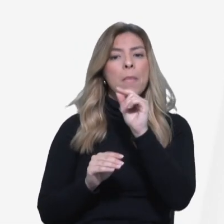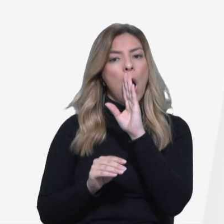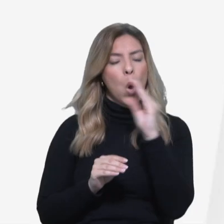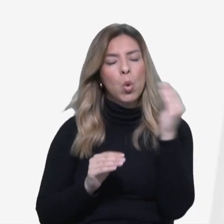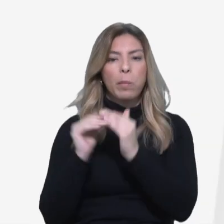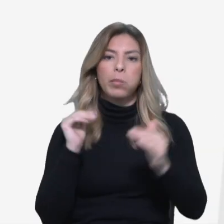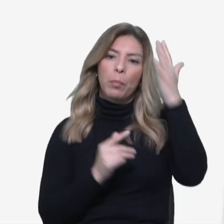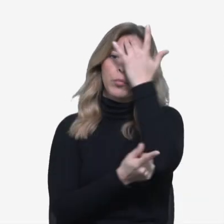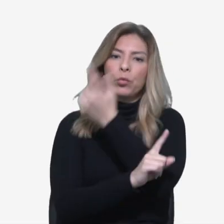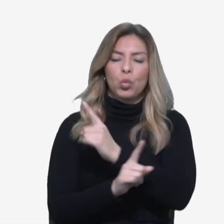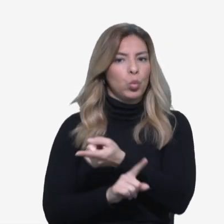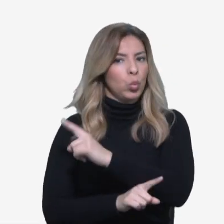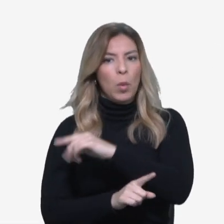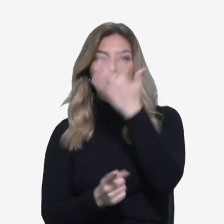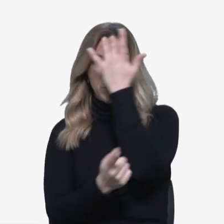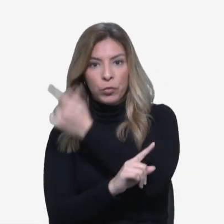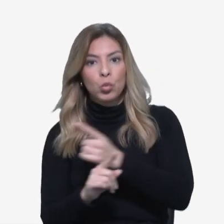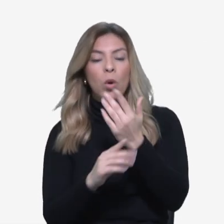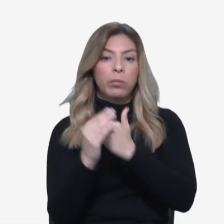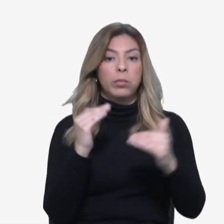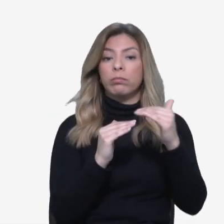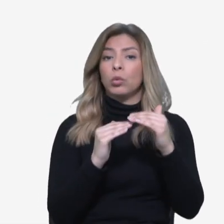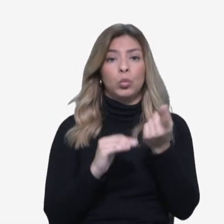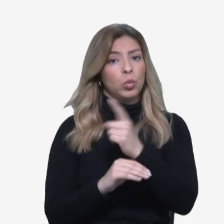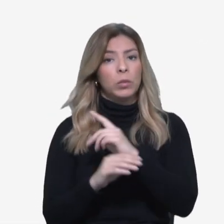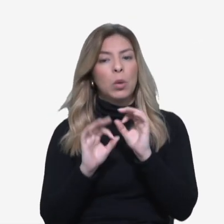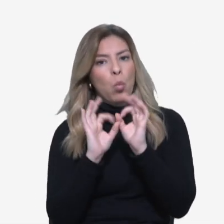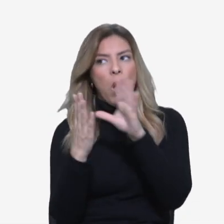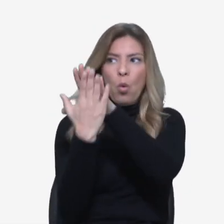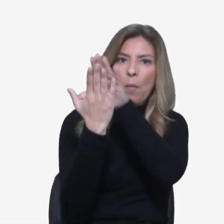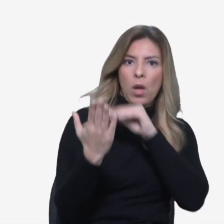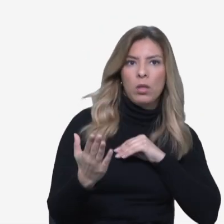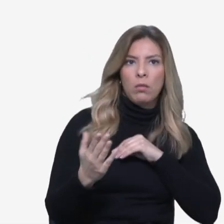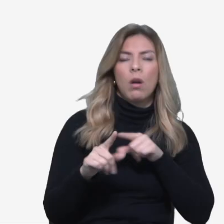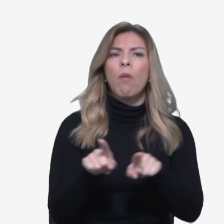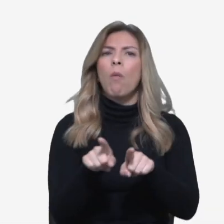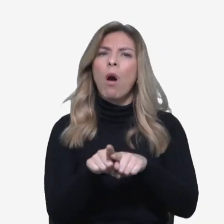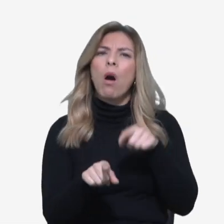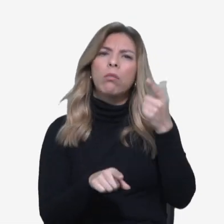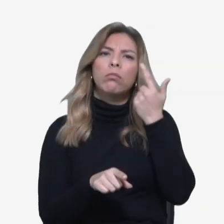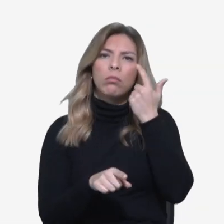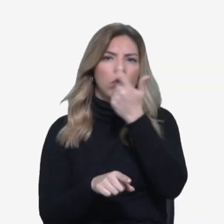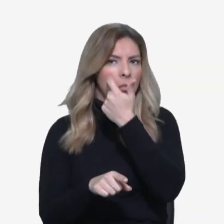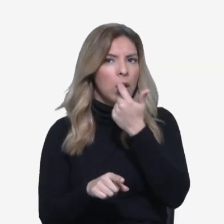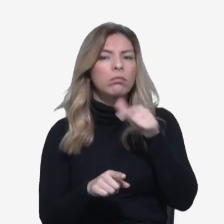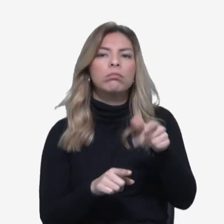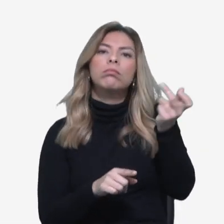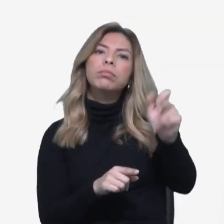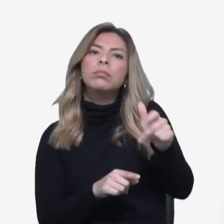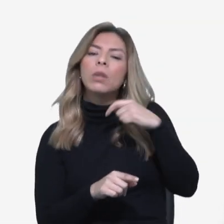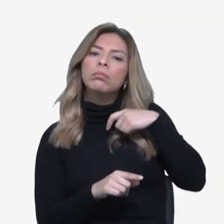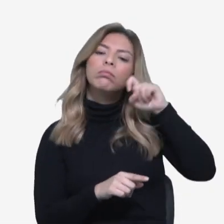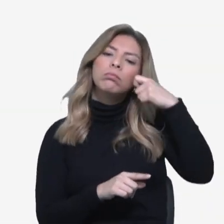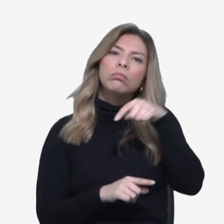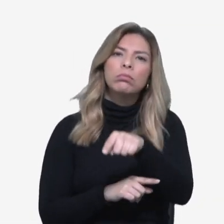perfeito deverá ser como o seu mestre. Porque vês o argueiro que o teu irmão tem na vista e não reparas na trave